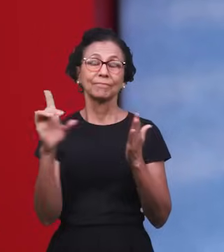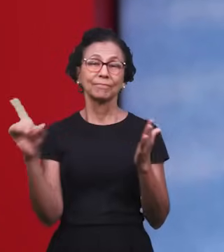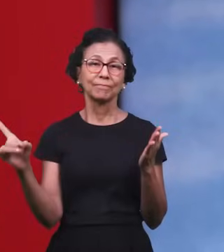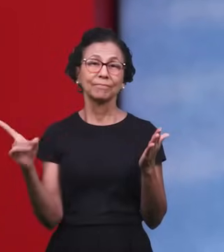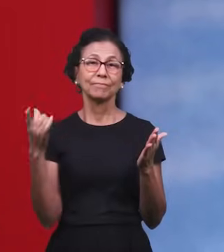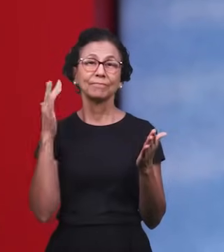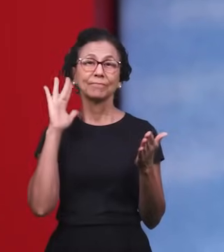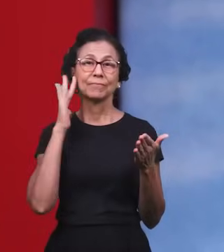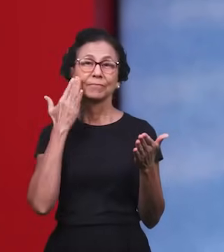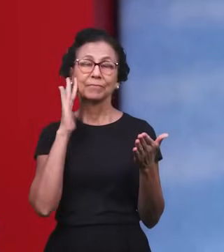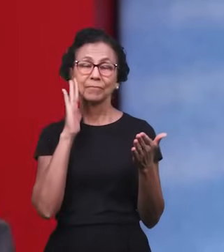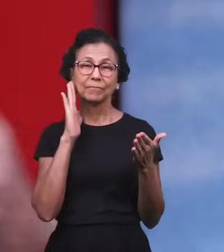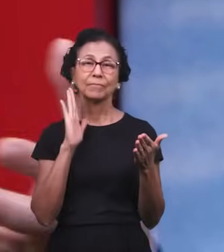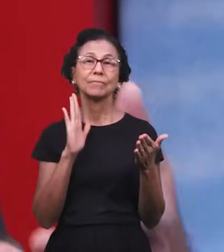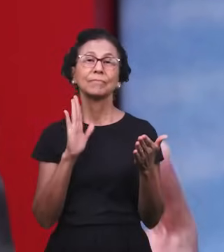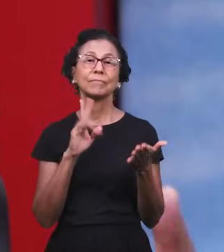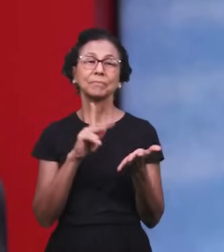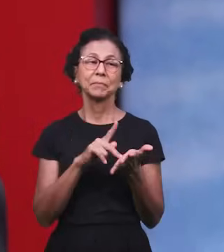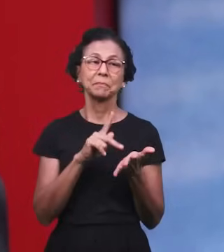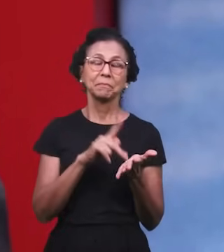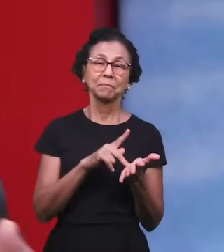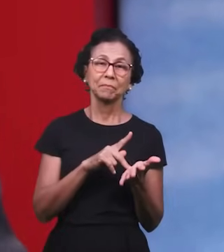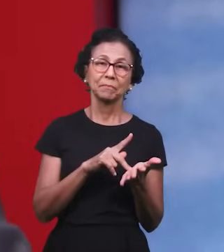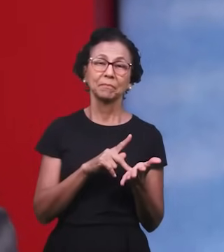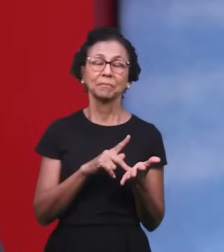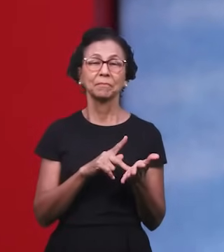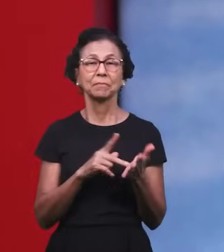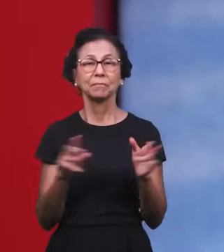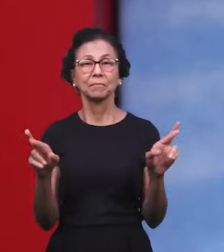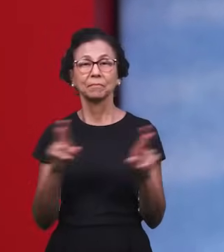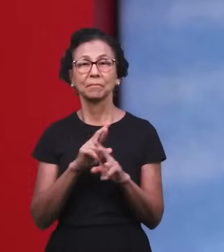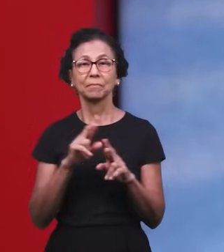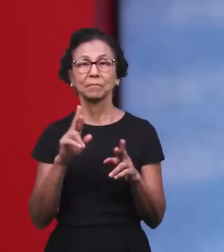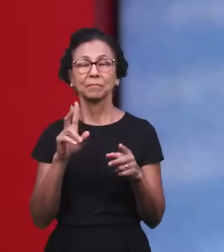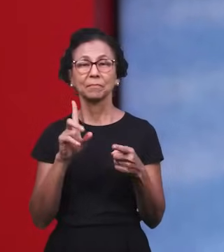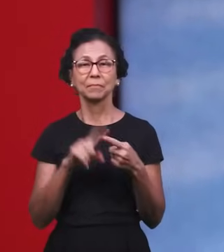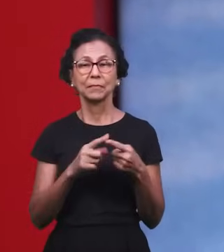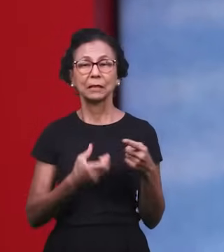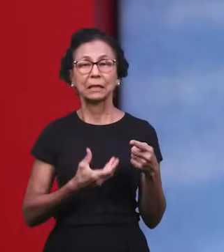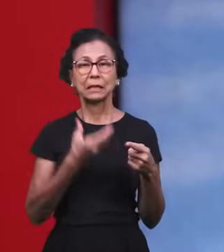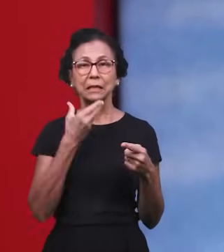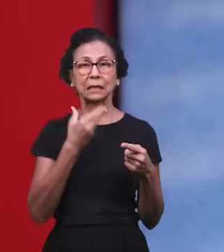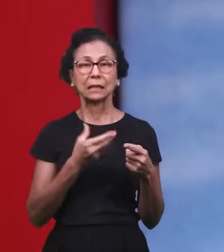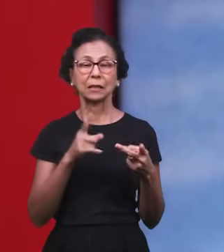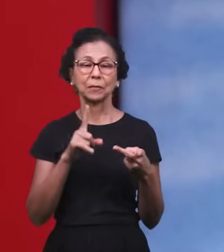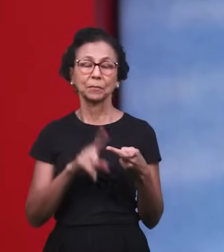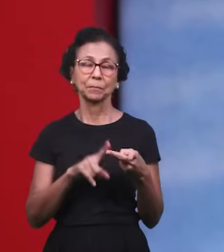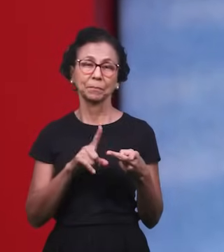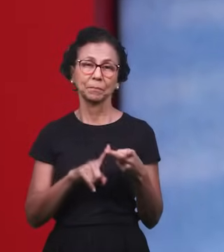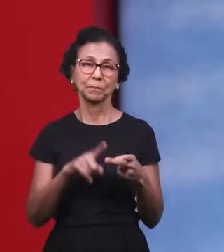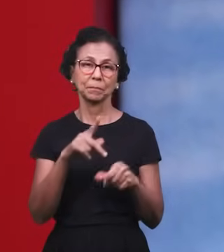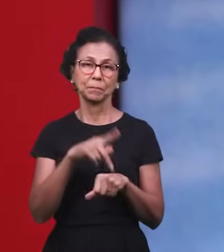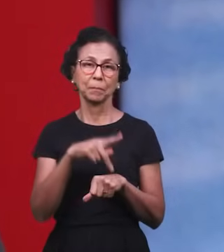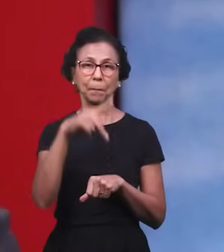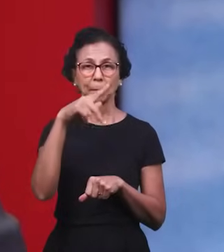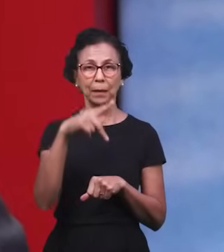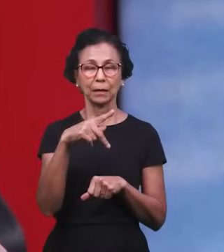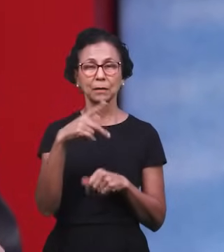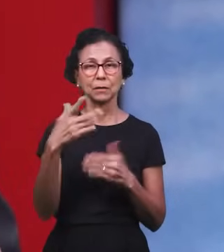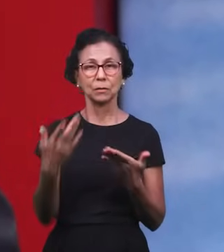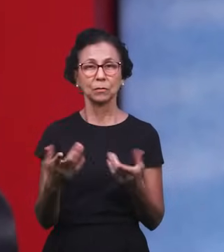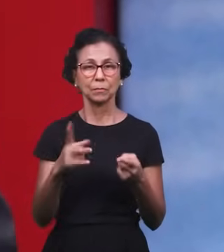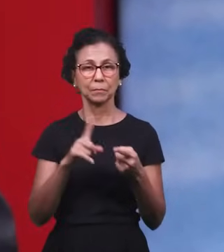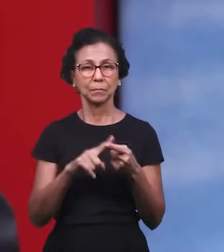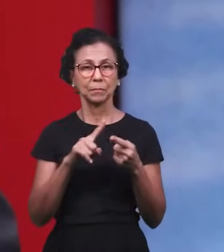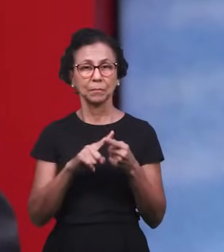da Páscoa, né, que o Natal é o nascimento, a Páscoa fala da ressurreição, né, de Jesus.